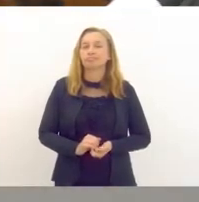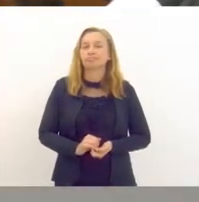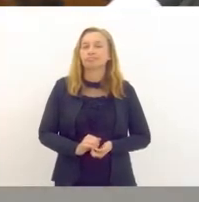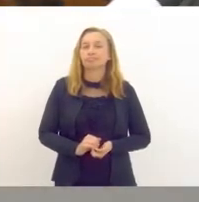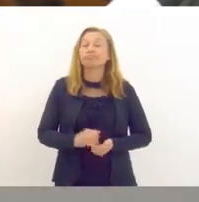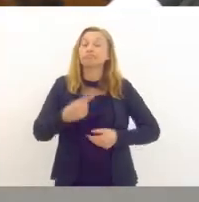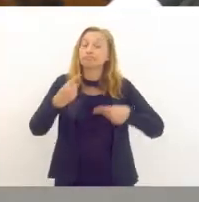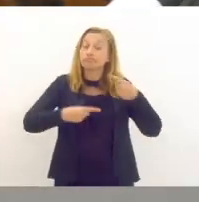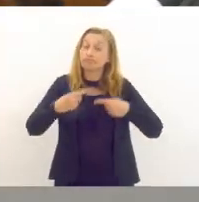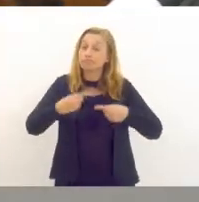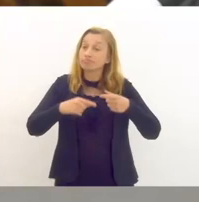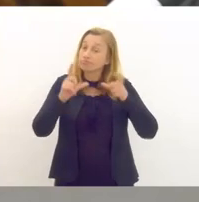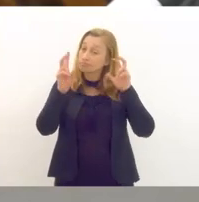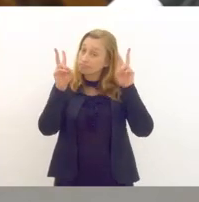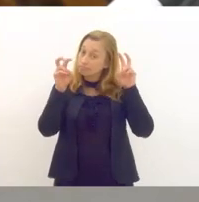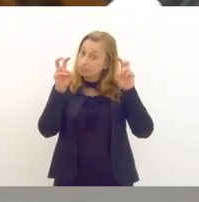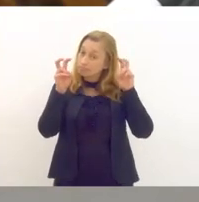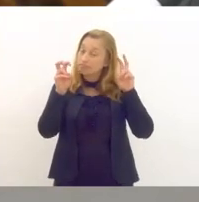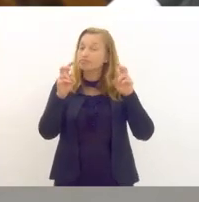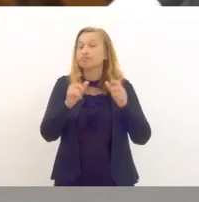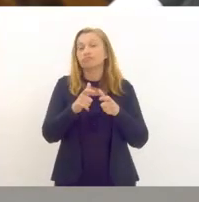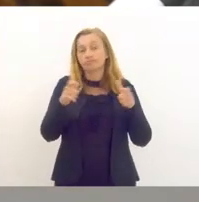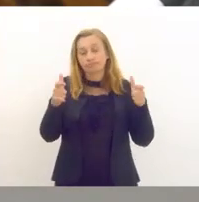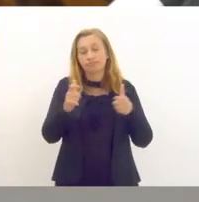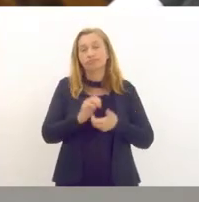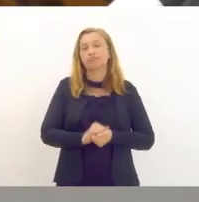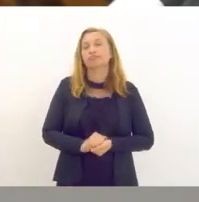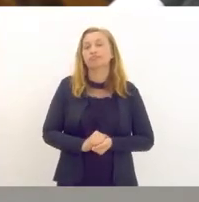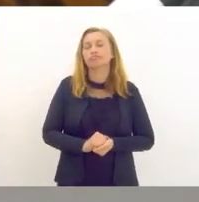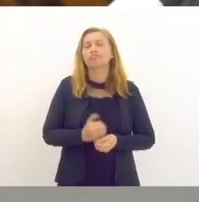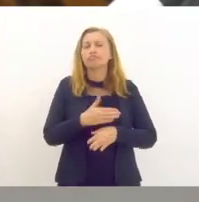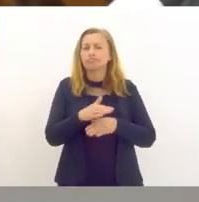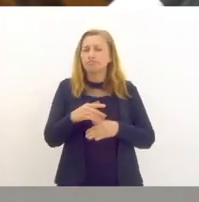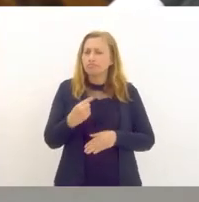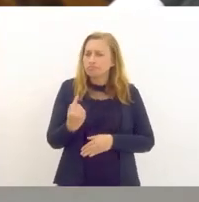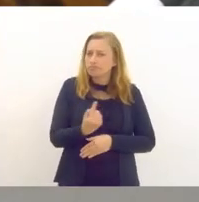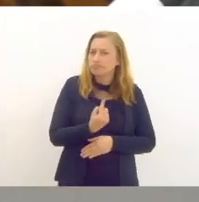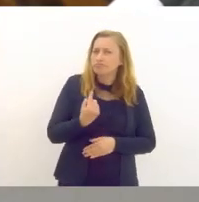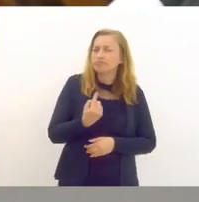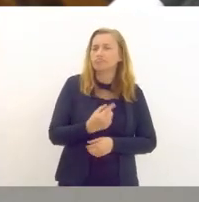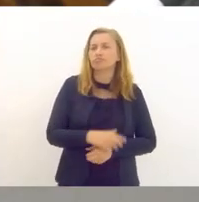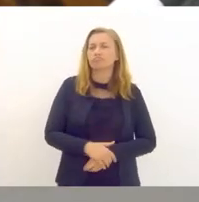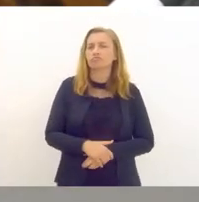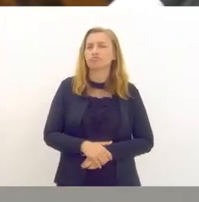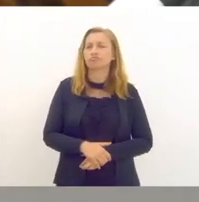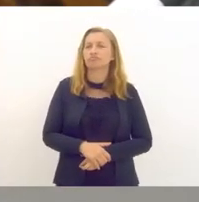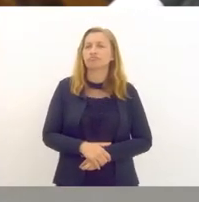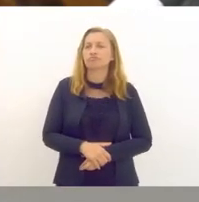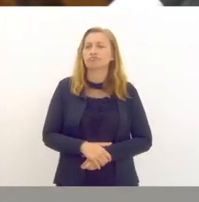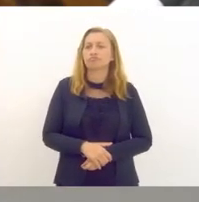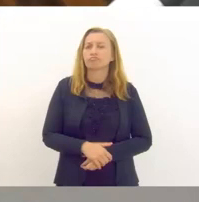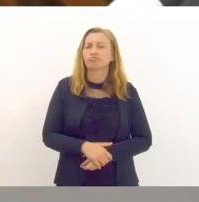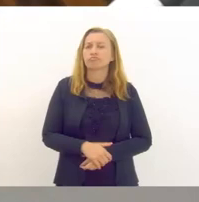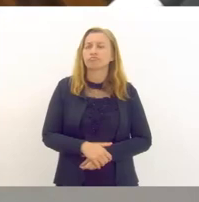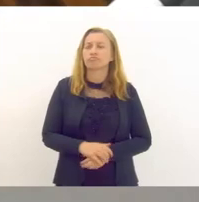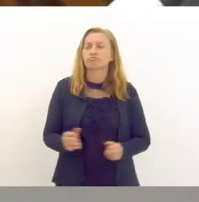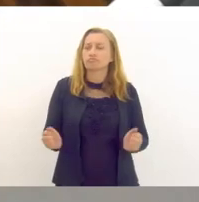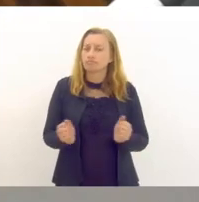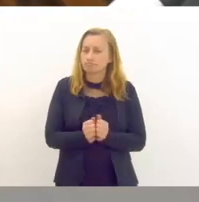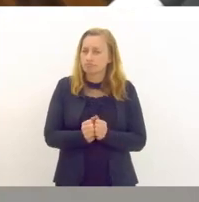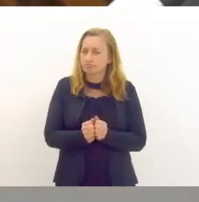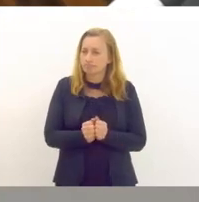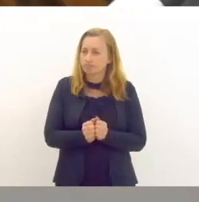uma grande discussão sobre esse tema e que todos nós estaríamos do mesmo lado